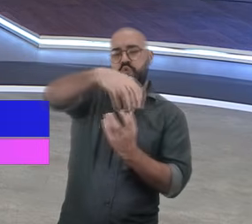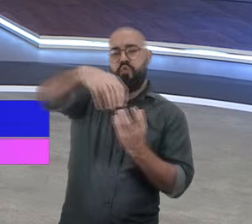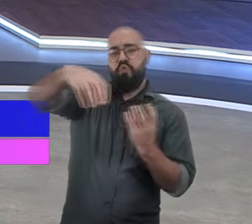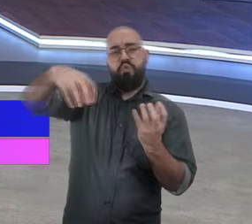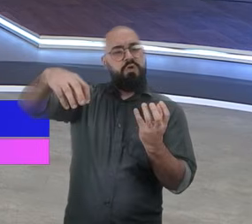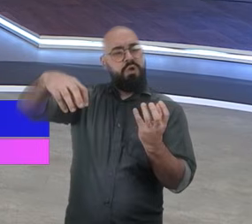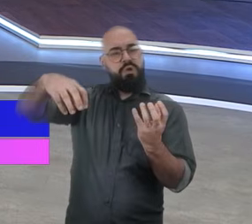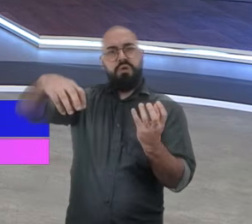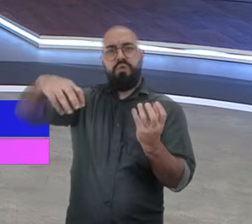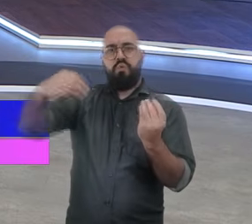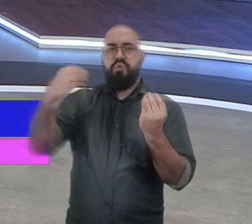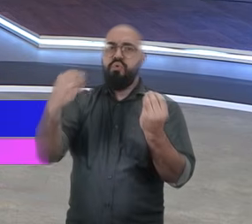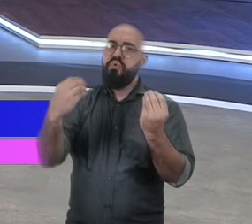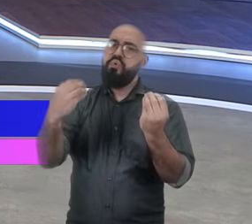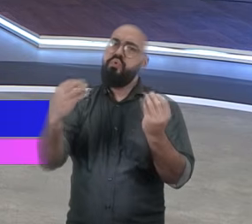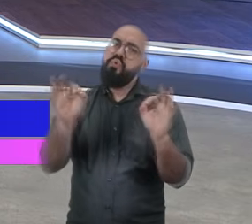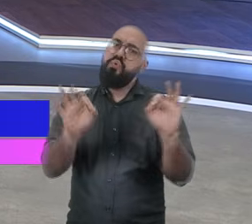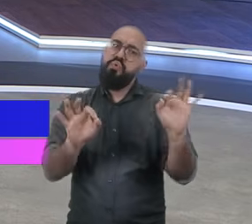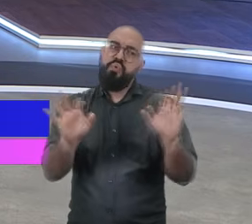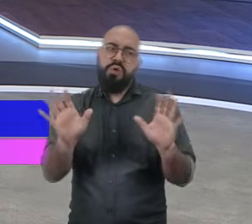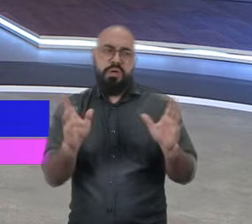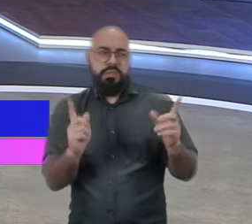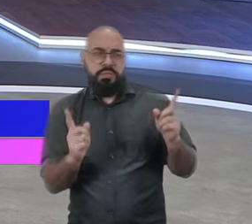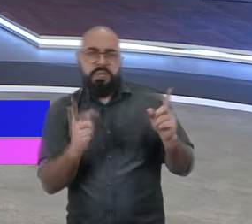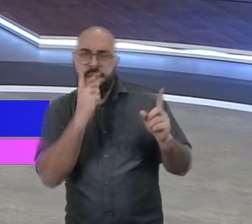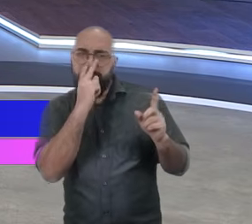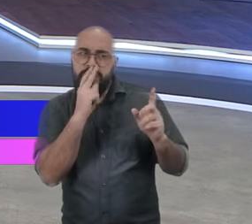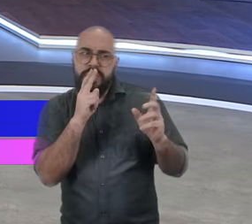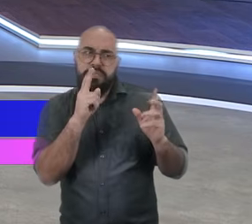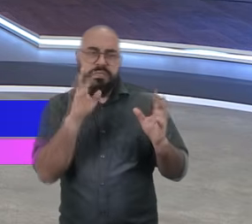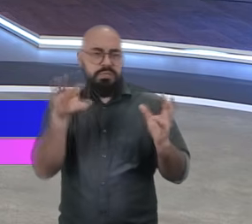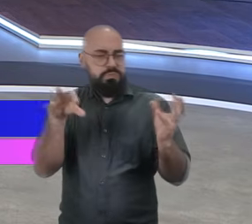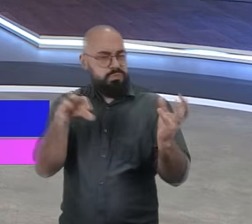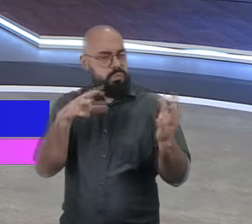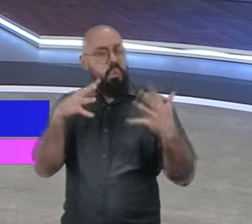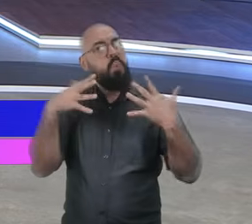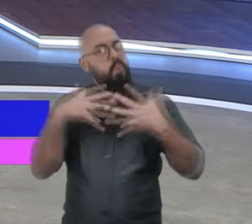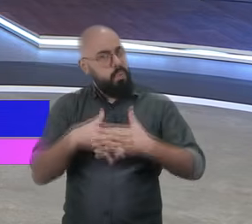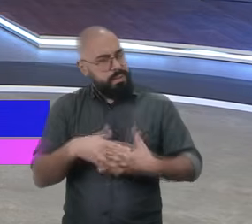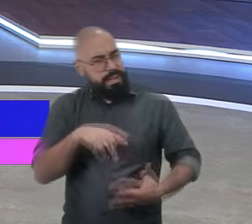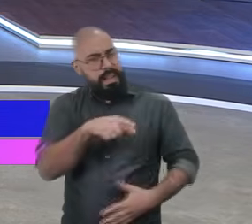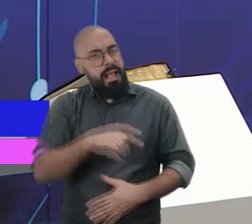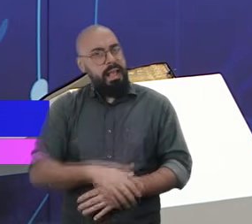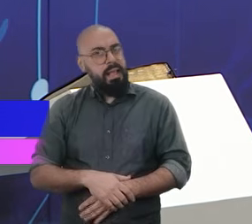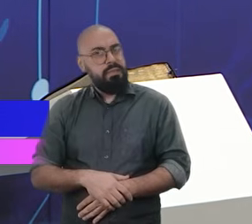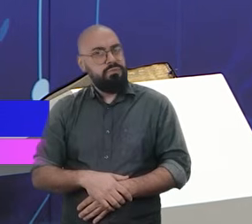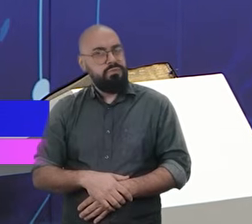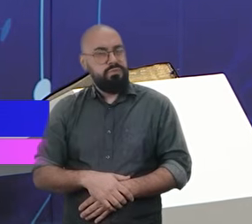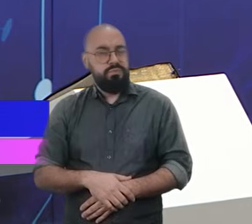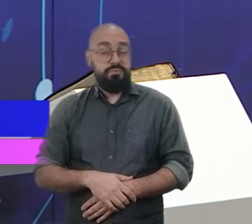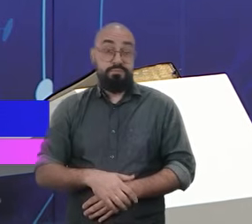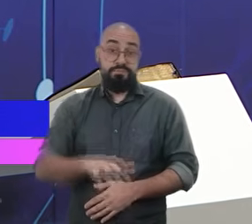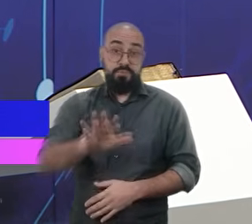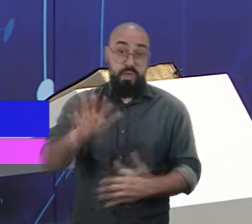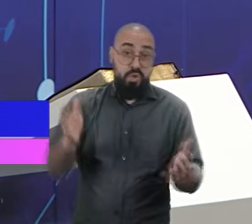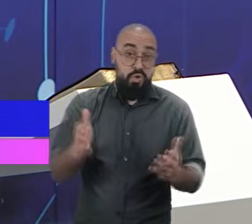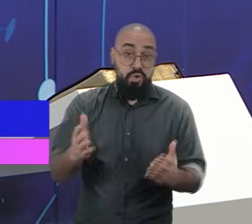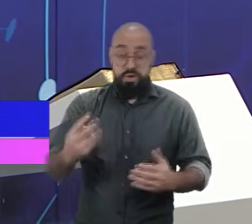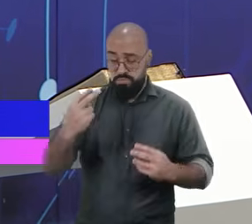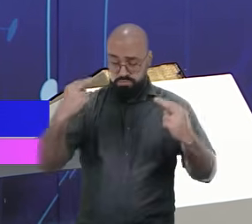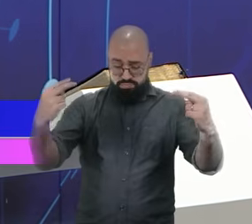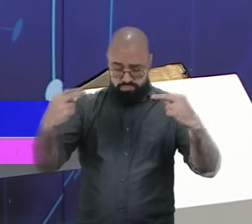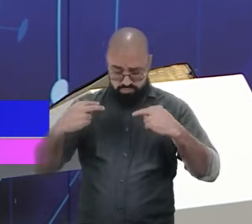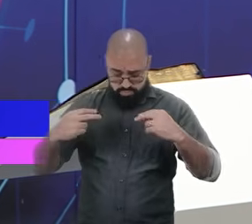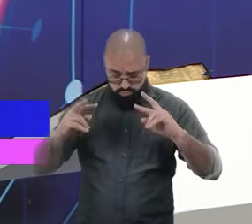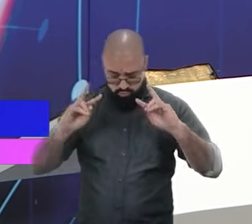algo extremamente grandioso, extremamente complexo. Agora, olhe para você